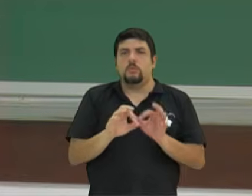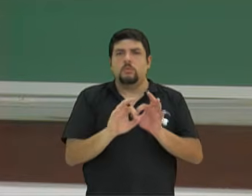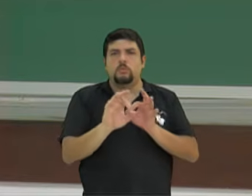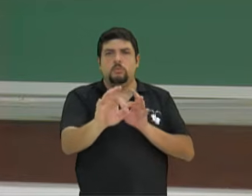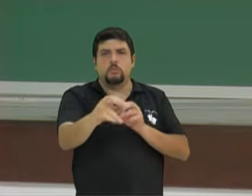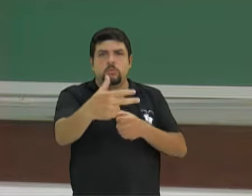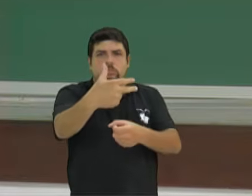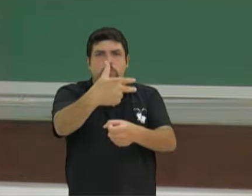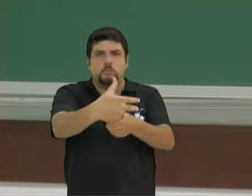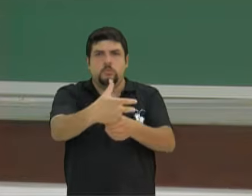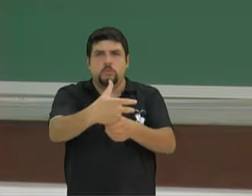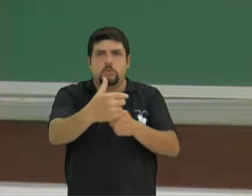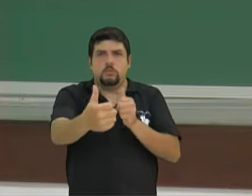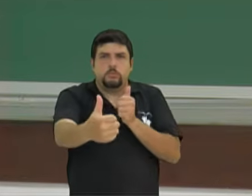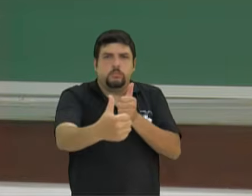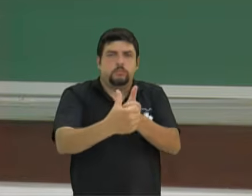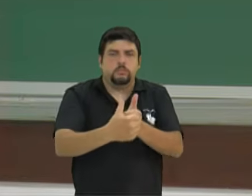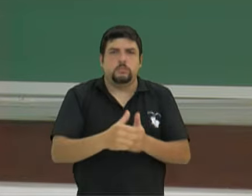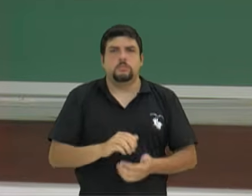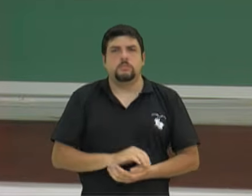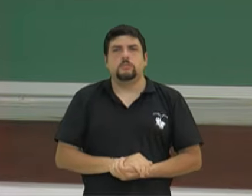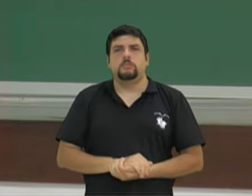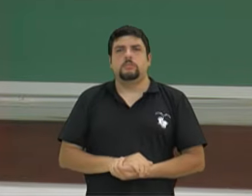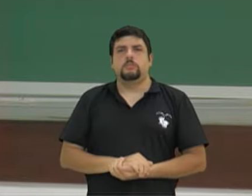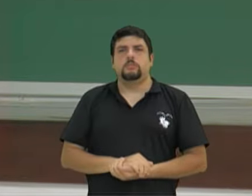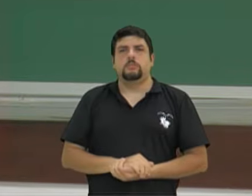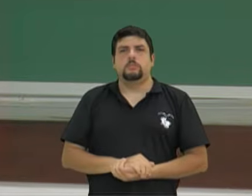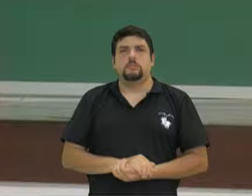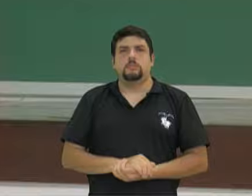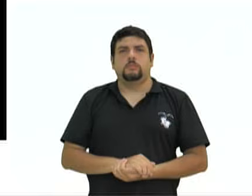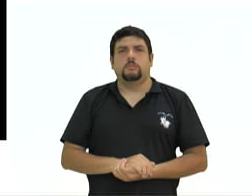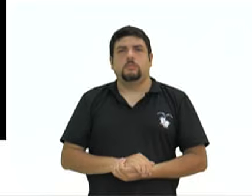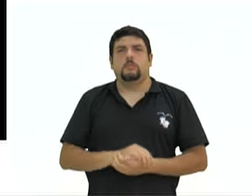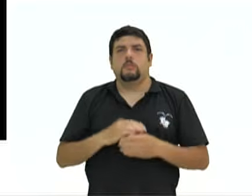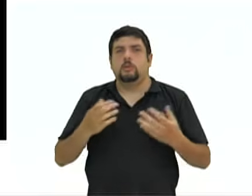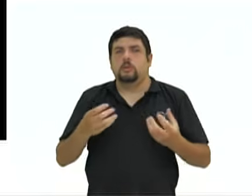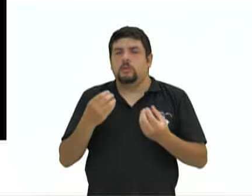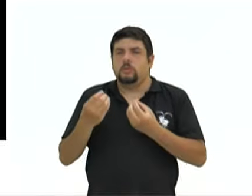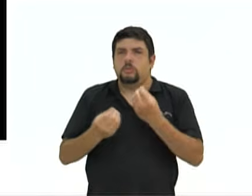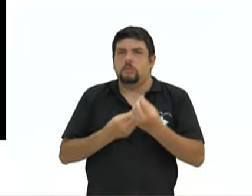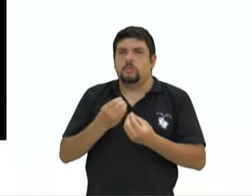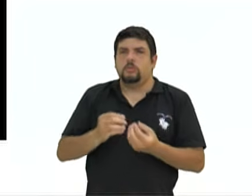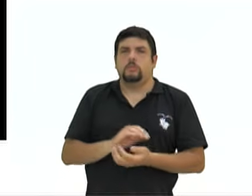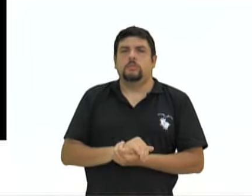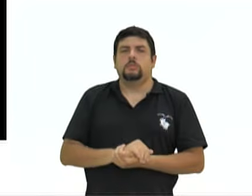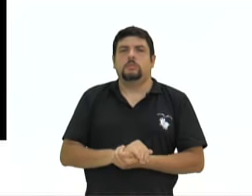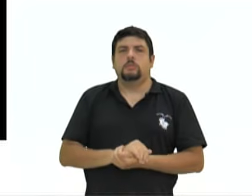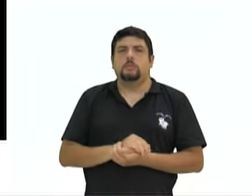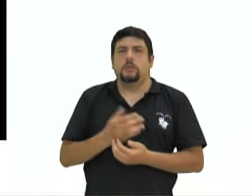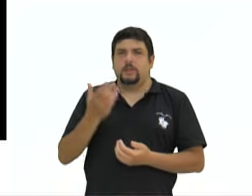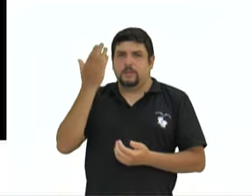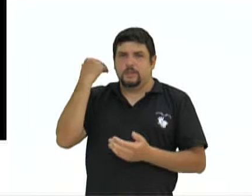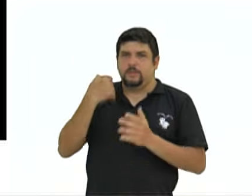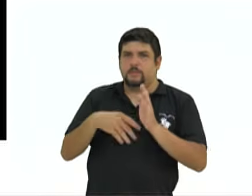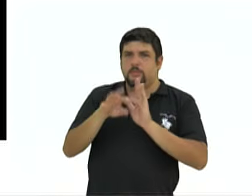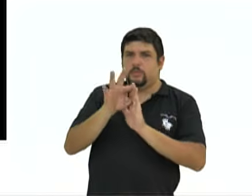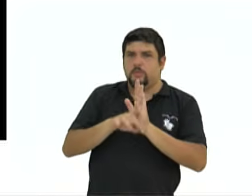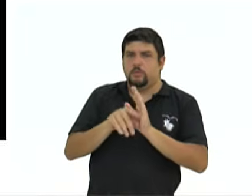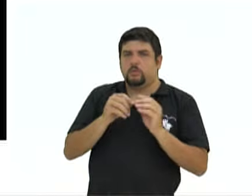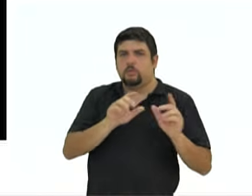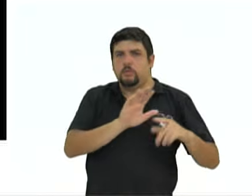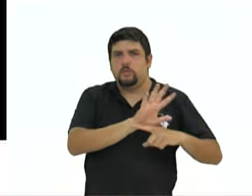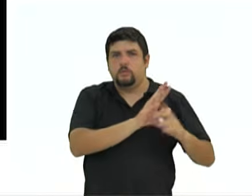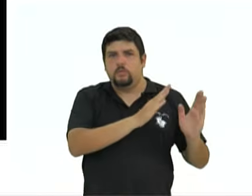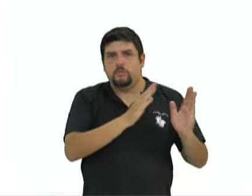mais próximo que o plano americano. Então aqui, ó, como é que virou lá o intertexto, era assim, né, que a gente viu. E agora a gente vai ver